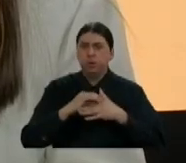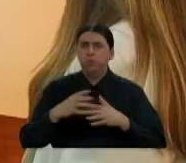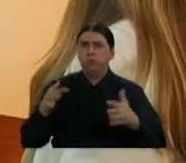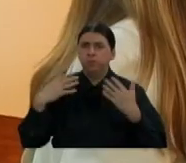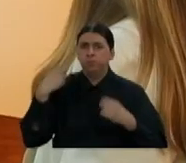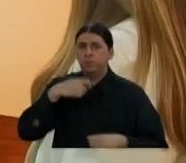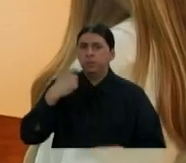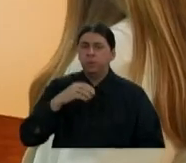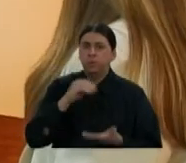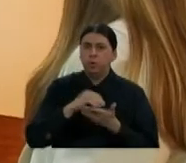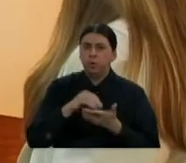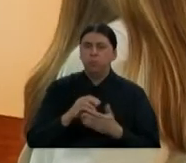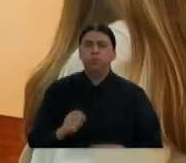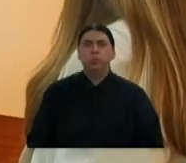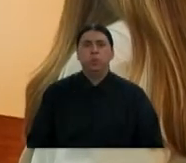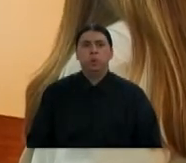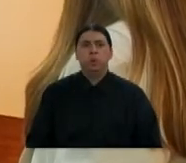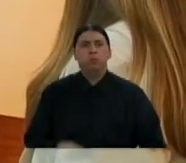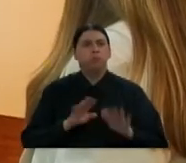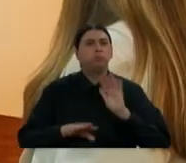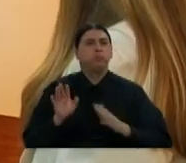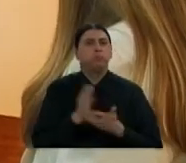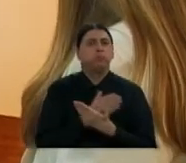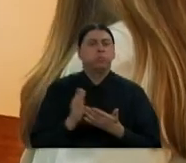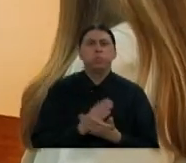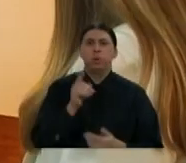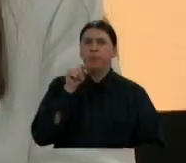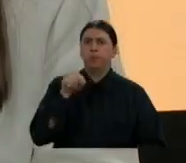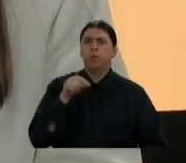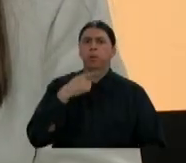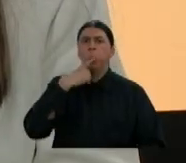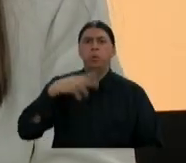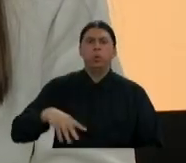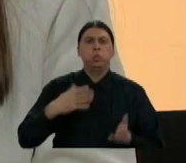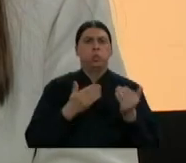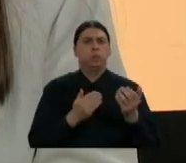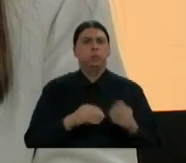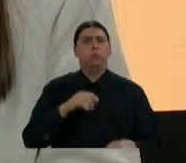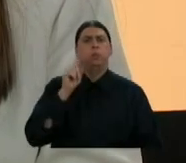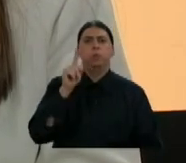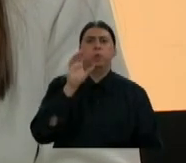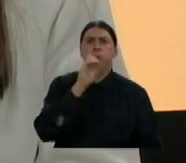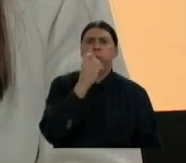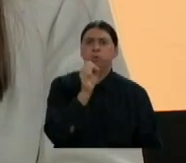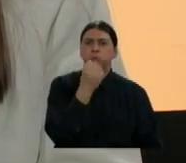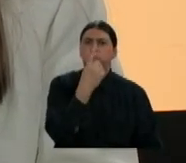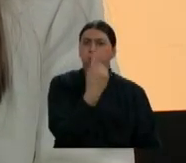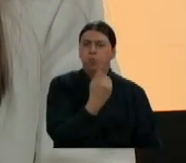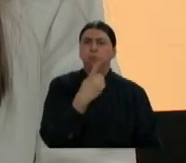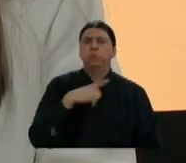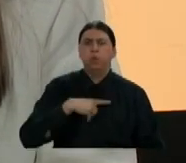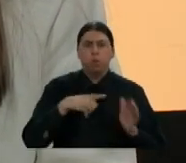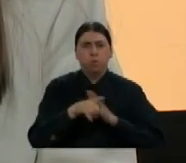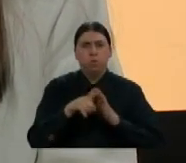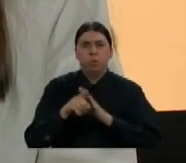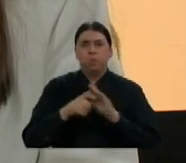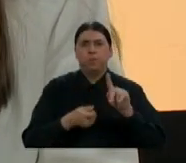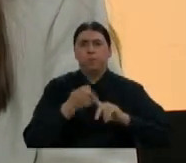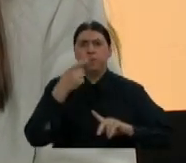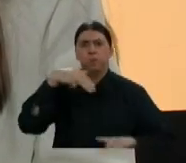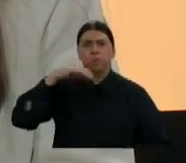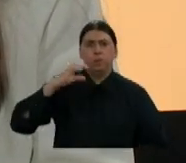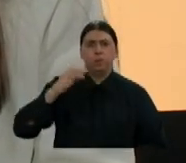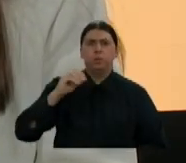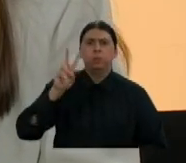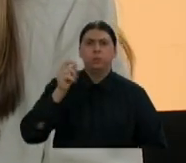são mais de mil crianças e adolescentes nessa situação 1081 segundo o último levantamento que fizemos em março a cada